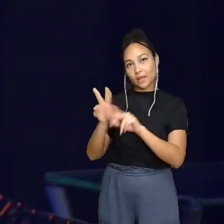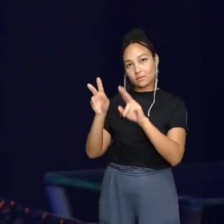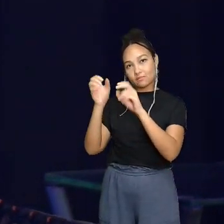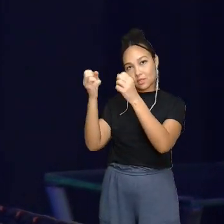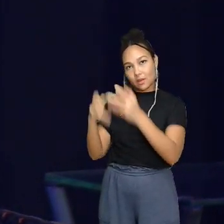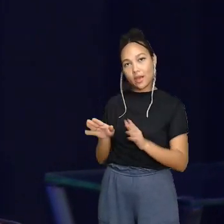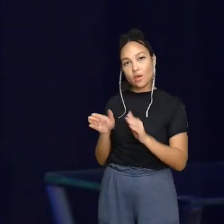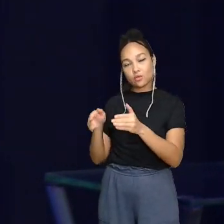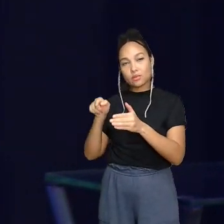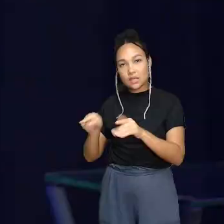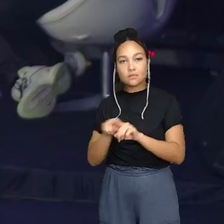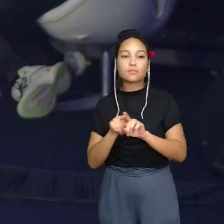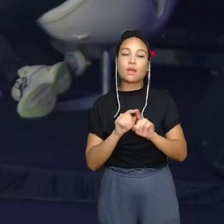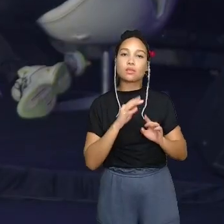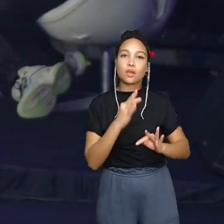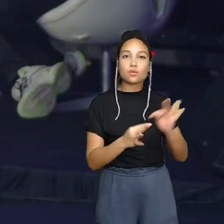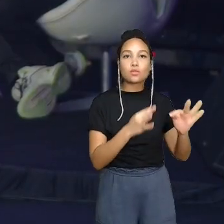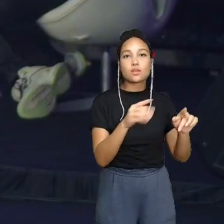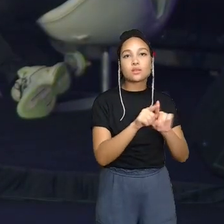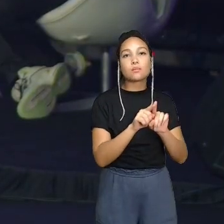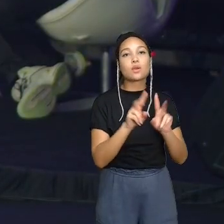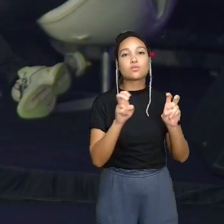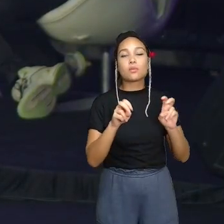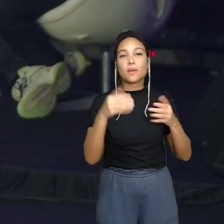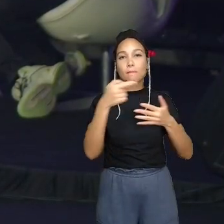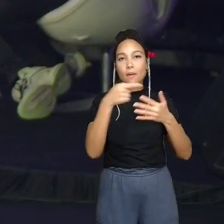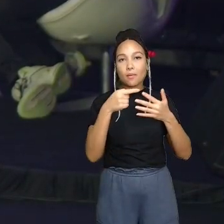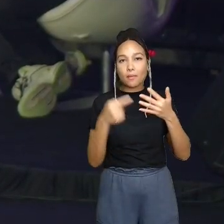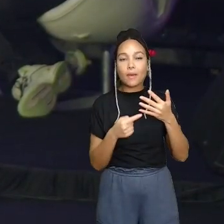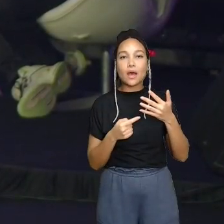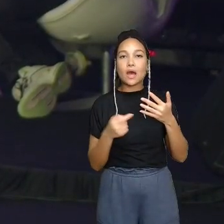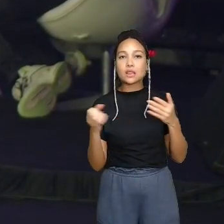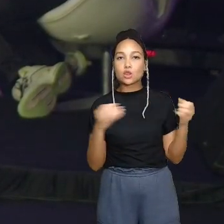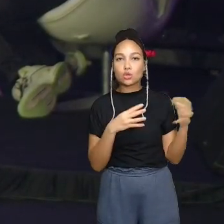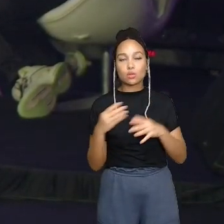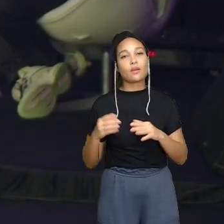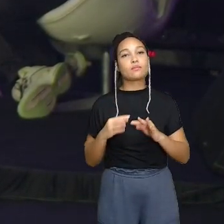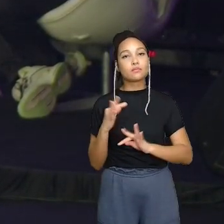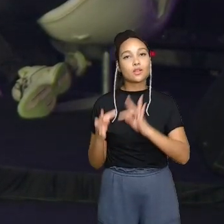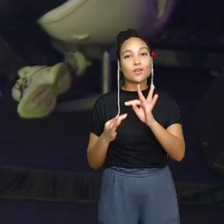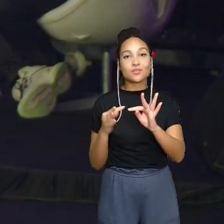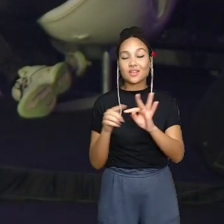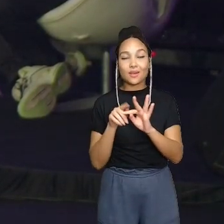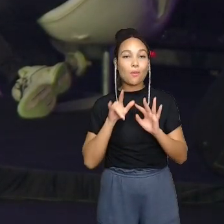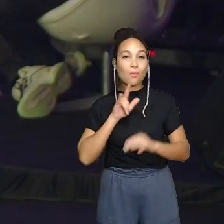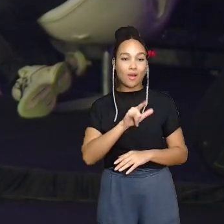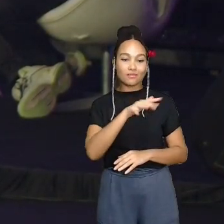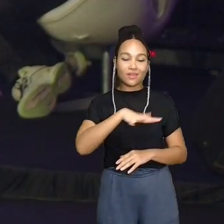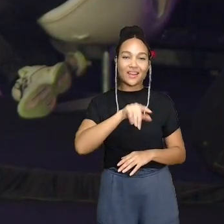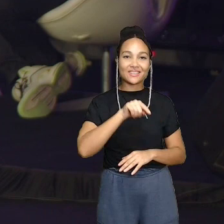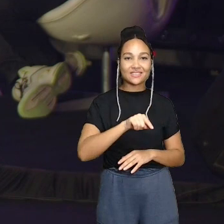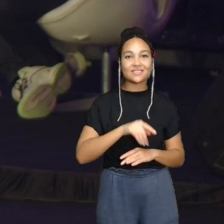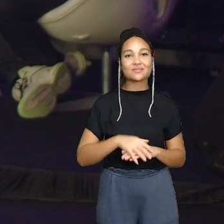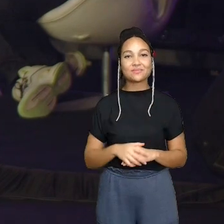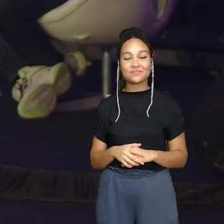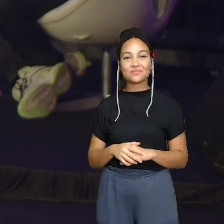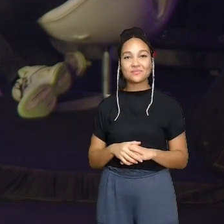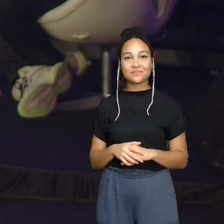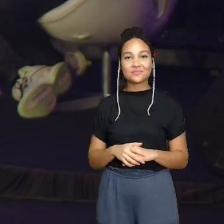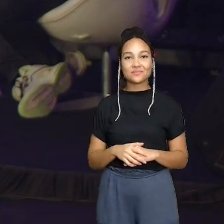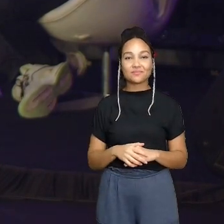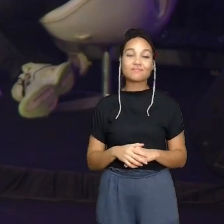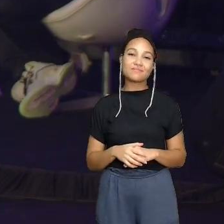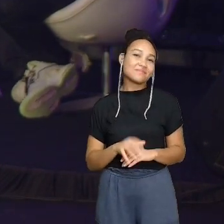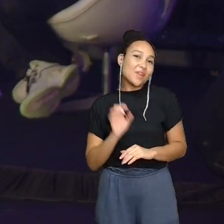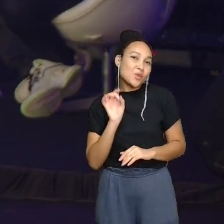tecnologia, sobre NFT, sobre blockchain, novas tecnologias, que é uma parada que eu sou apaixonado. E, por enquanto, é isso.